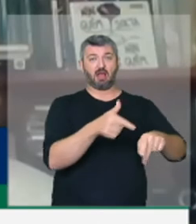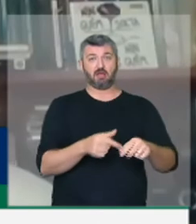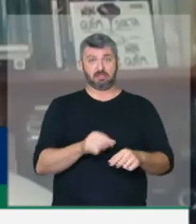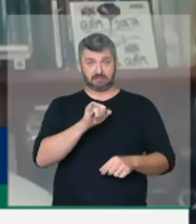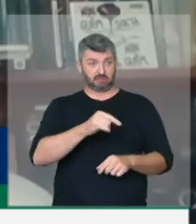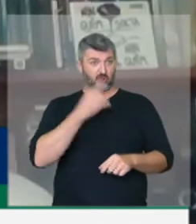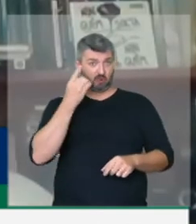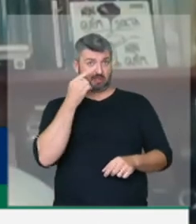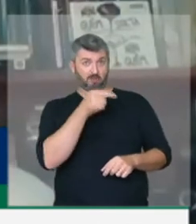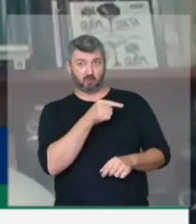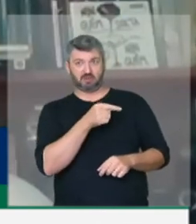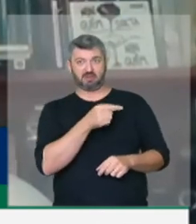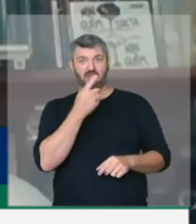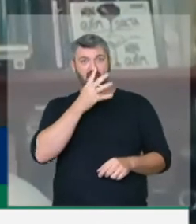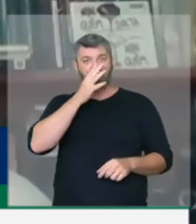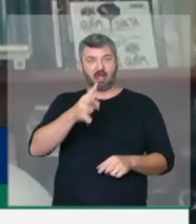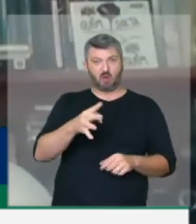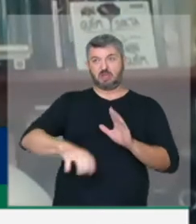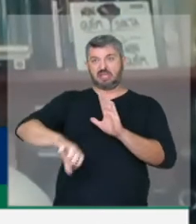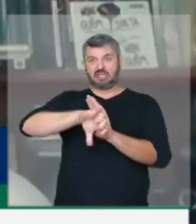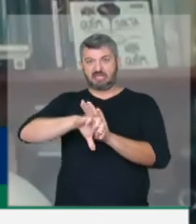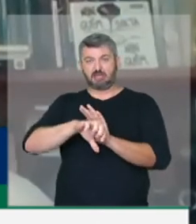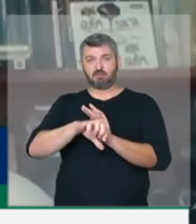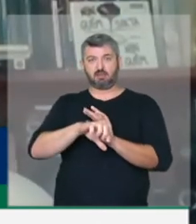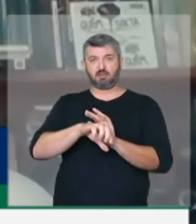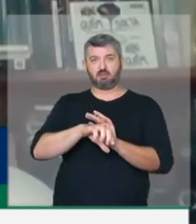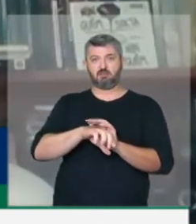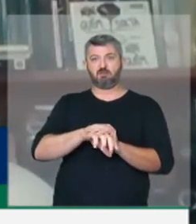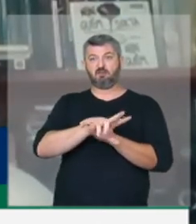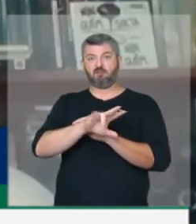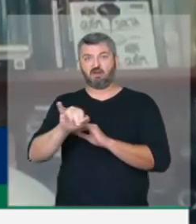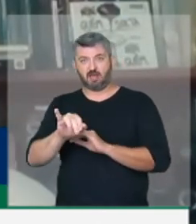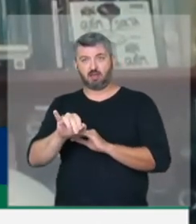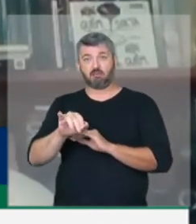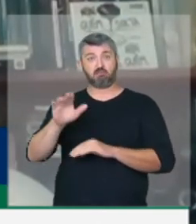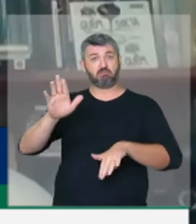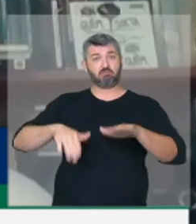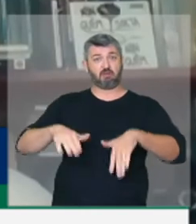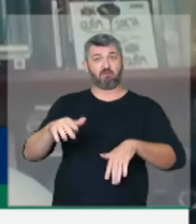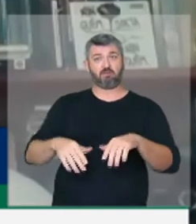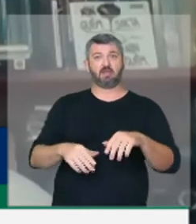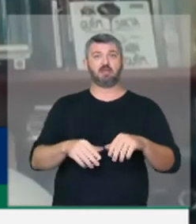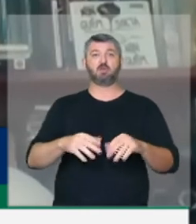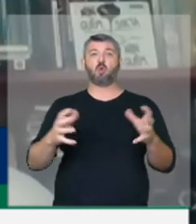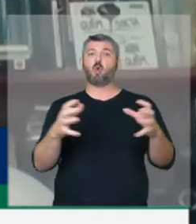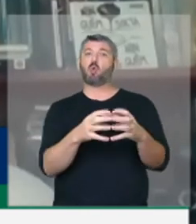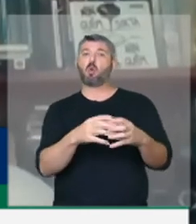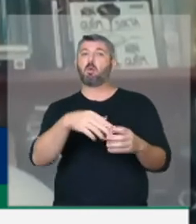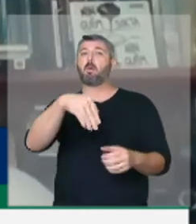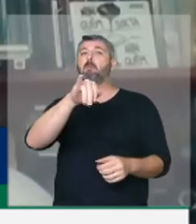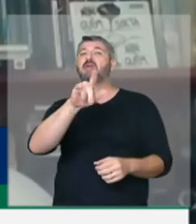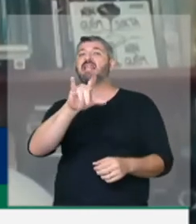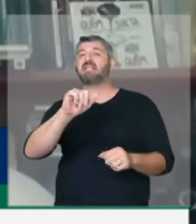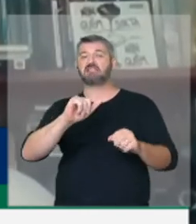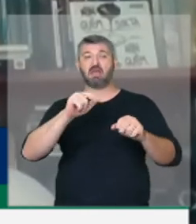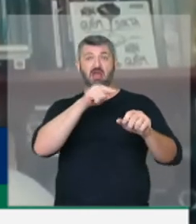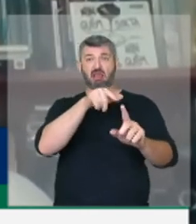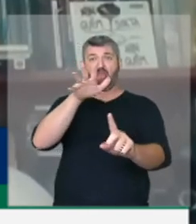deputado incita o crime a ser cometido, talvez nas ruas, pelas milícias que ele tanto